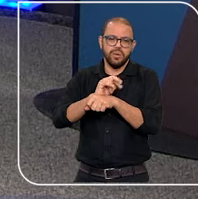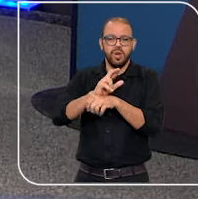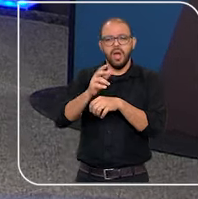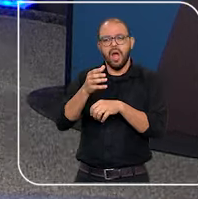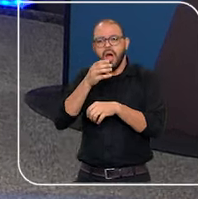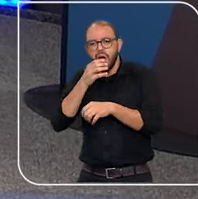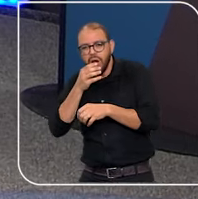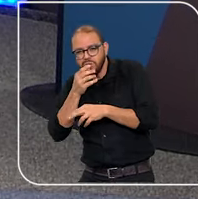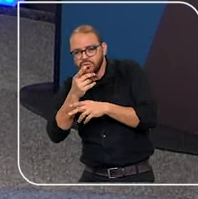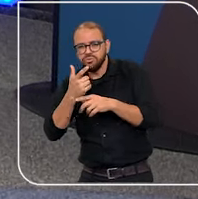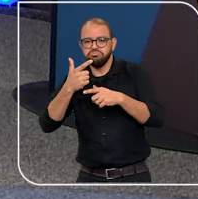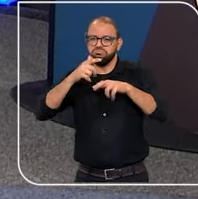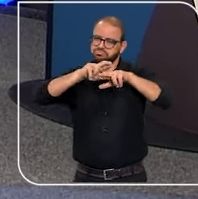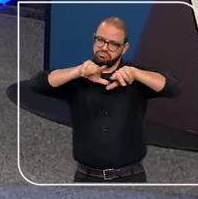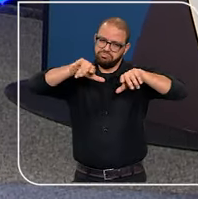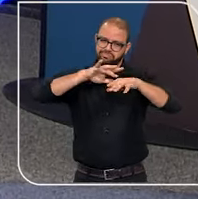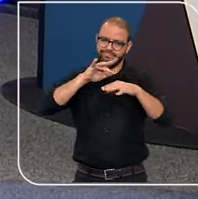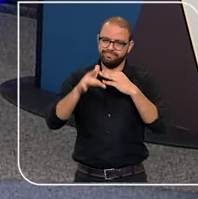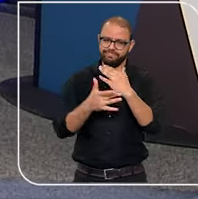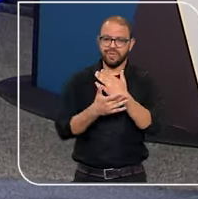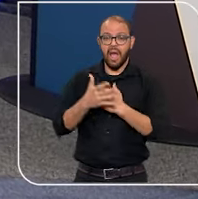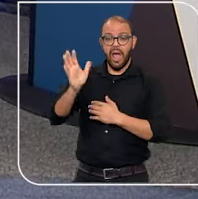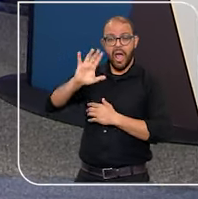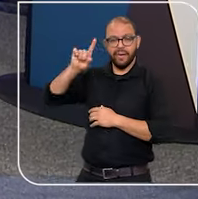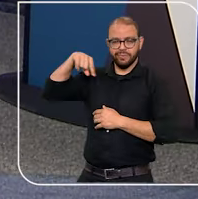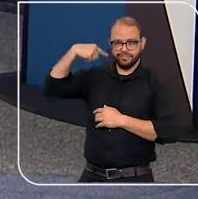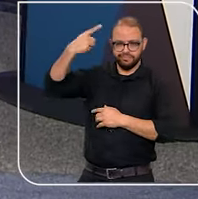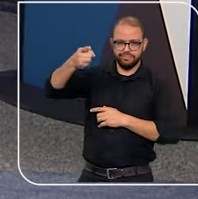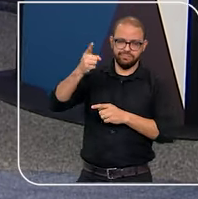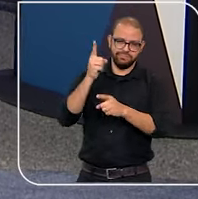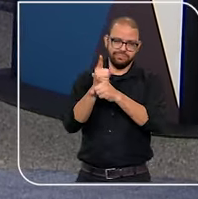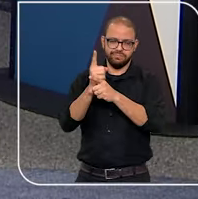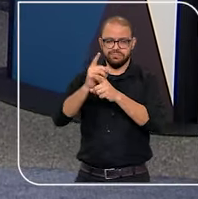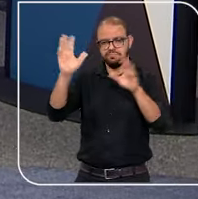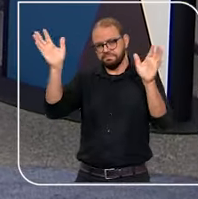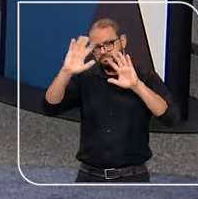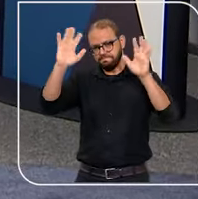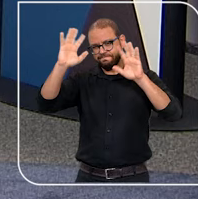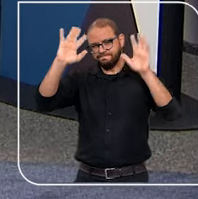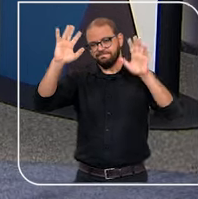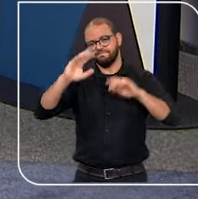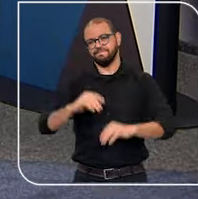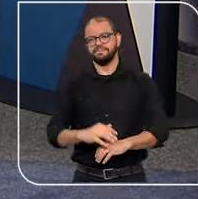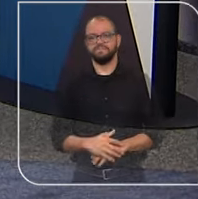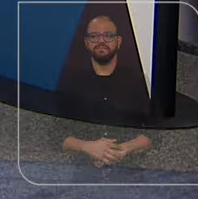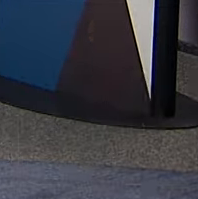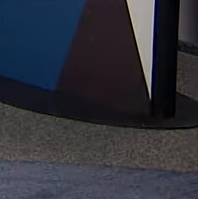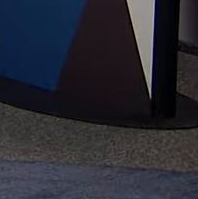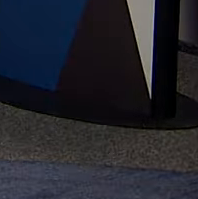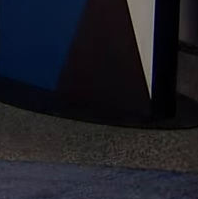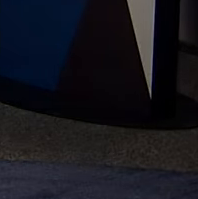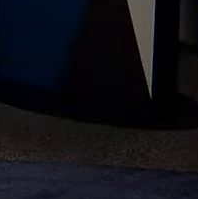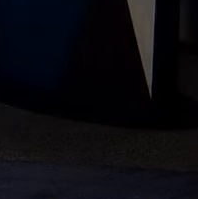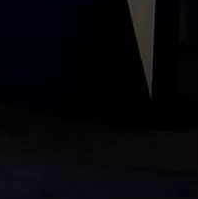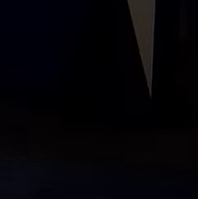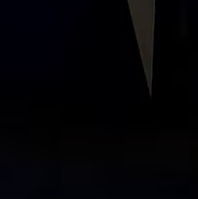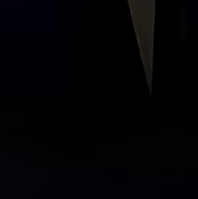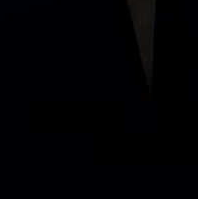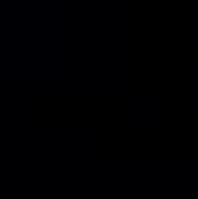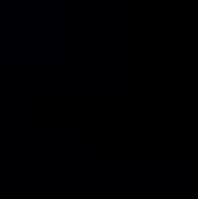nas plataformas de áudio e nas redes sociais. Até o próximo programa. Tchau, tchau!